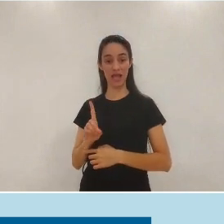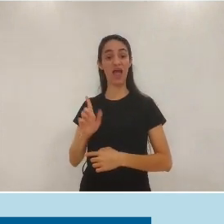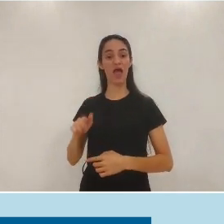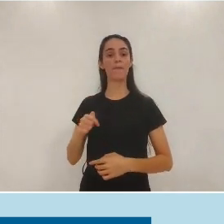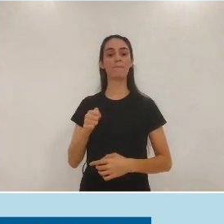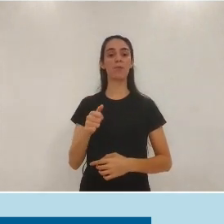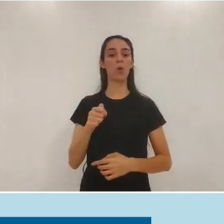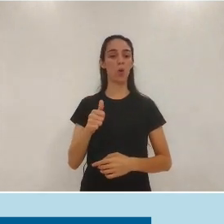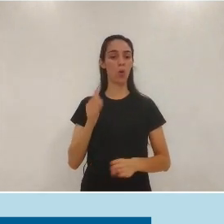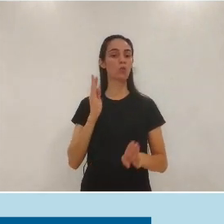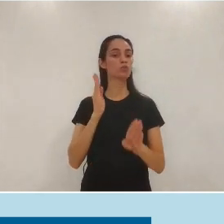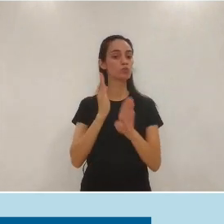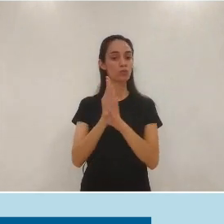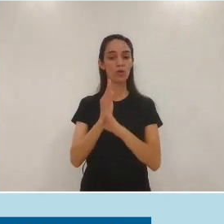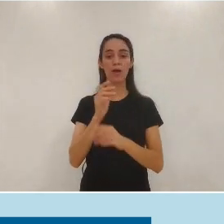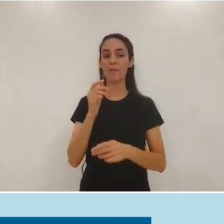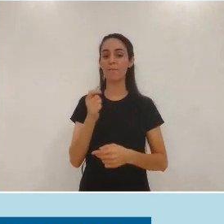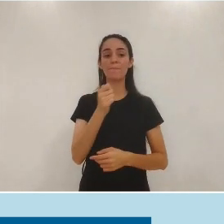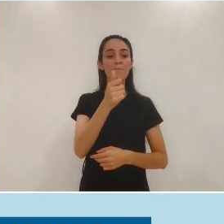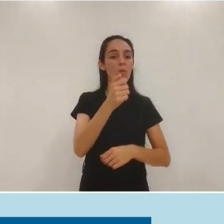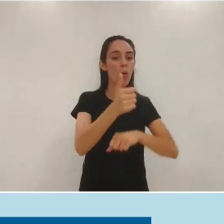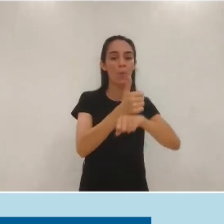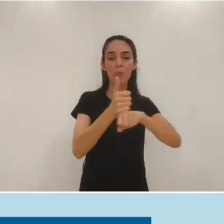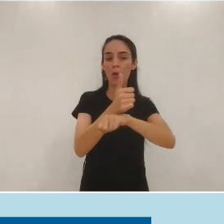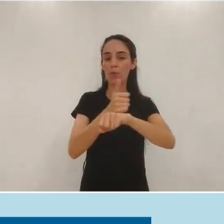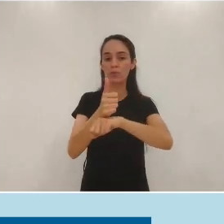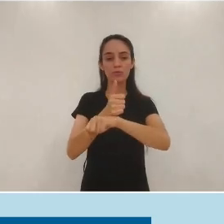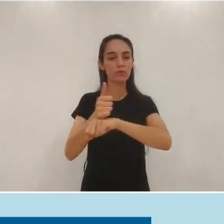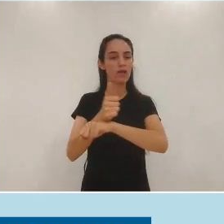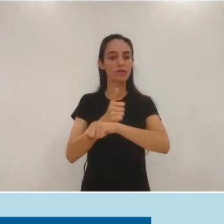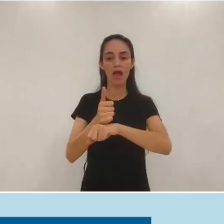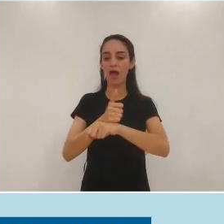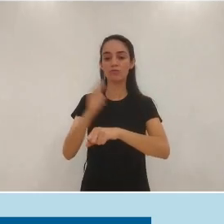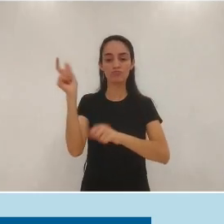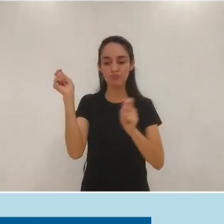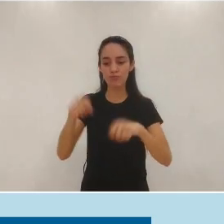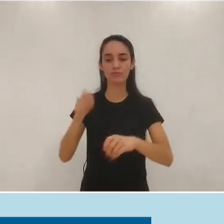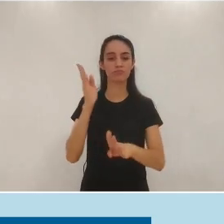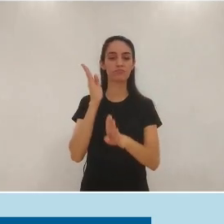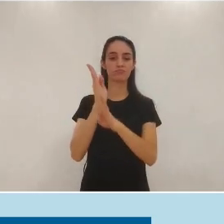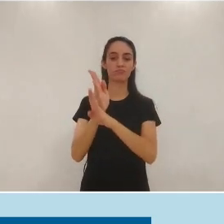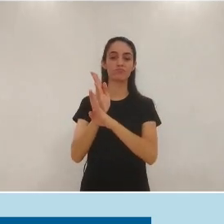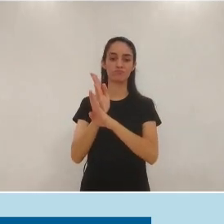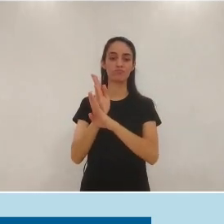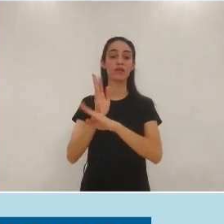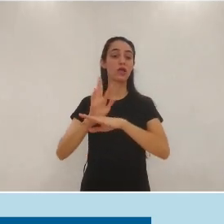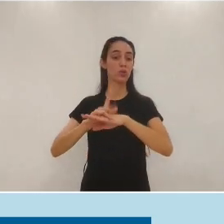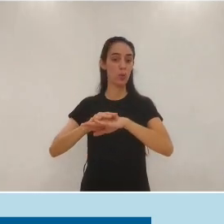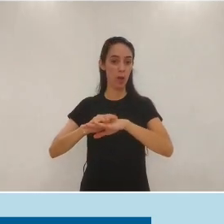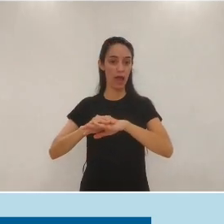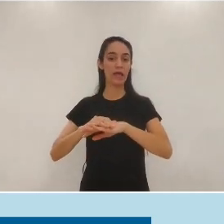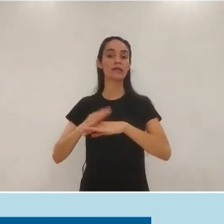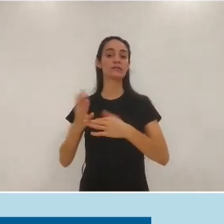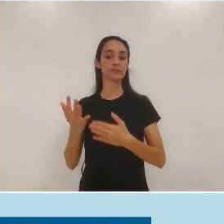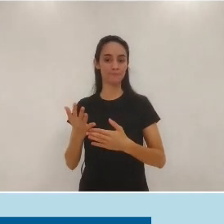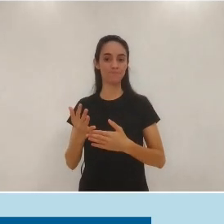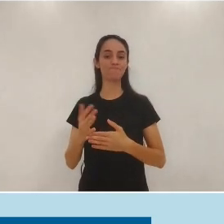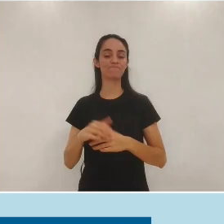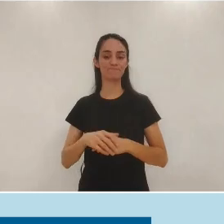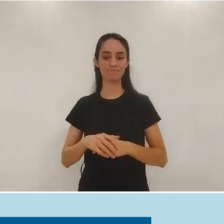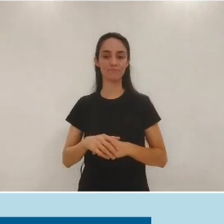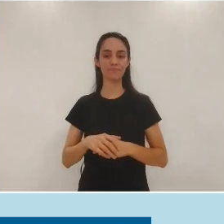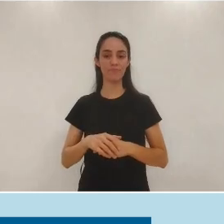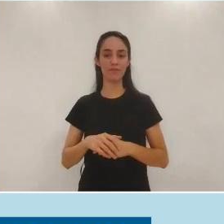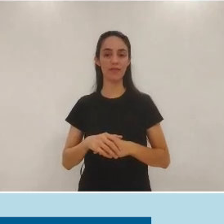poucos profissionais sabem como identificar, por ser uma doença rara. A gente não estuda realmente todas as